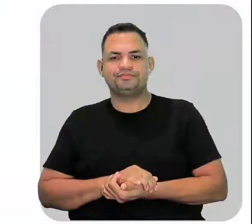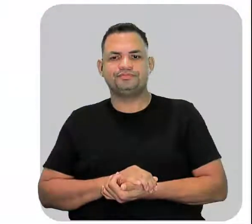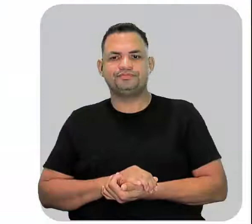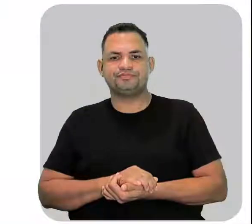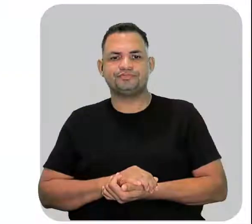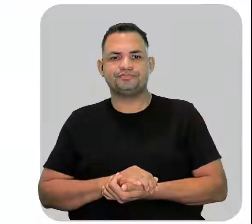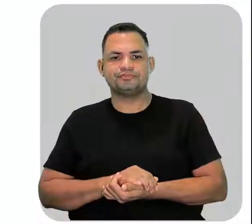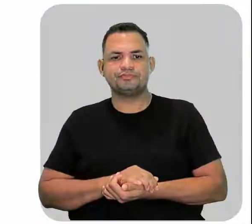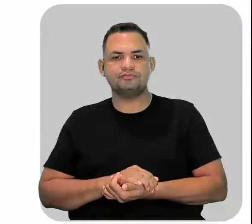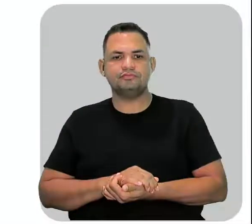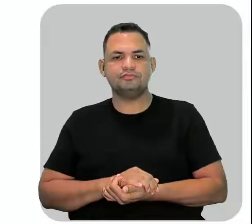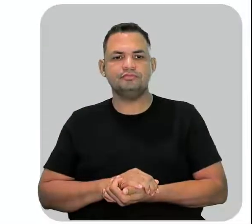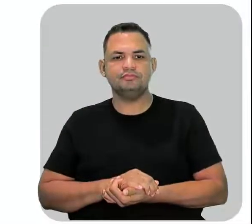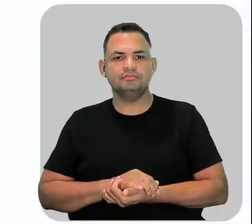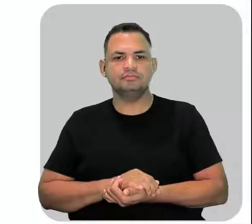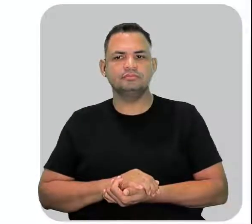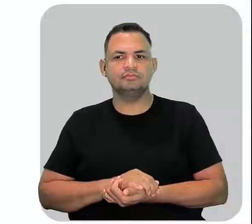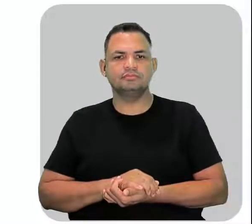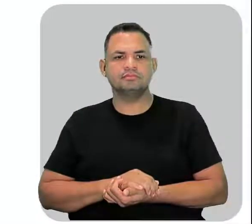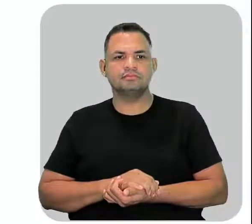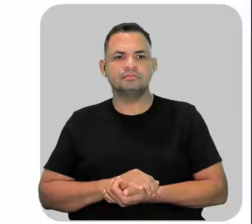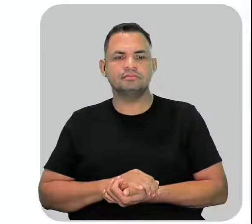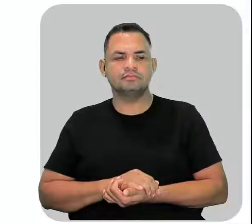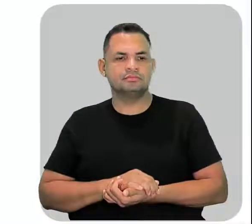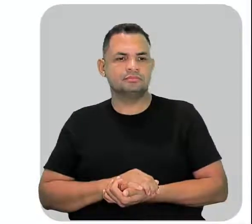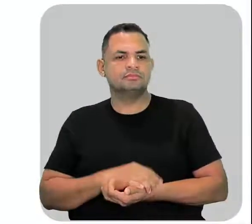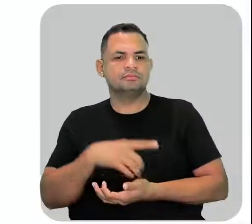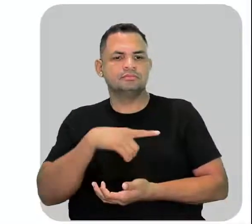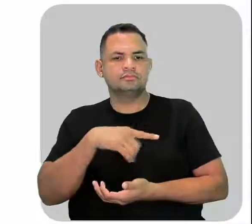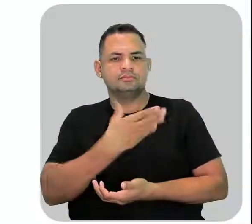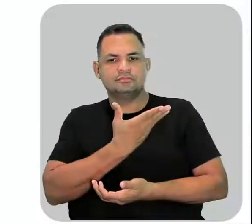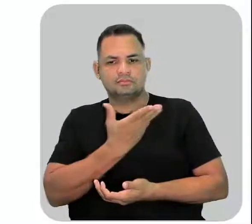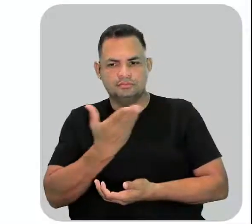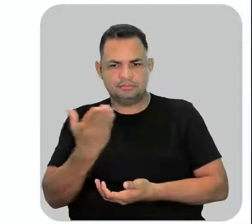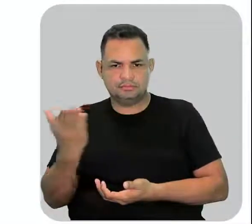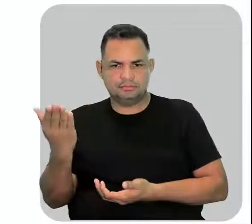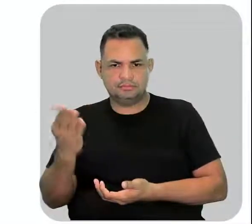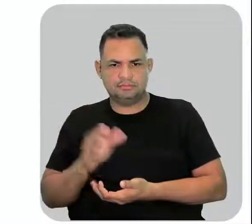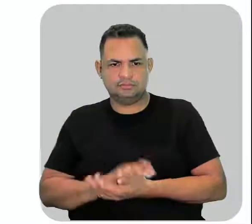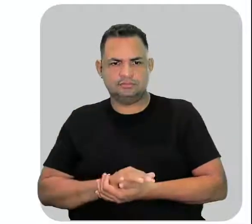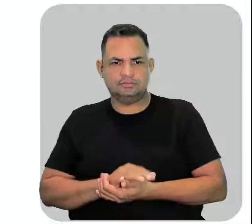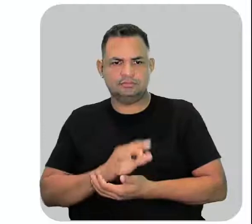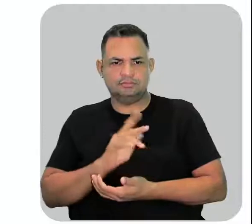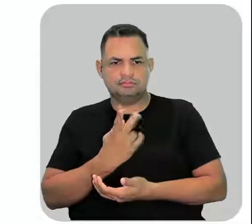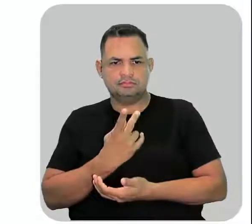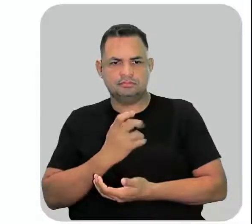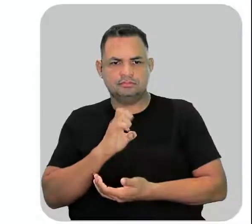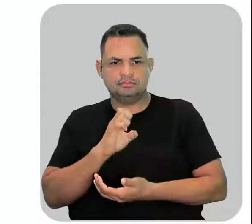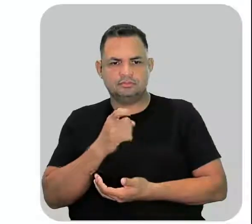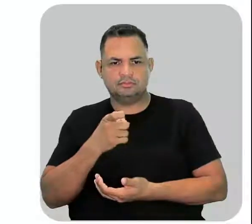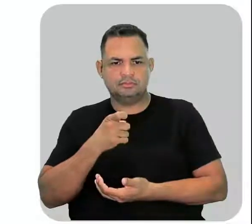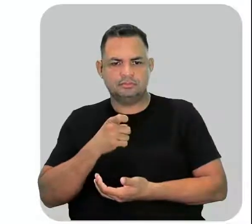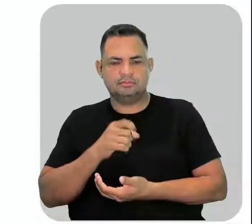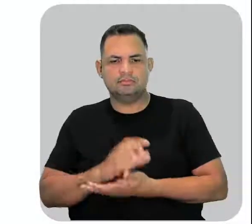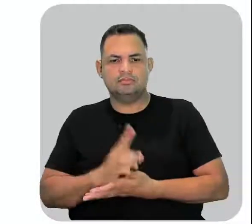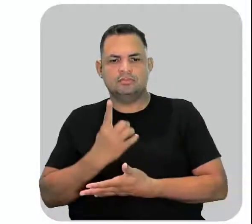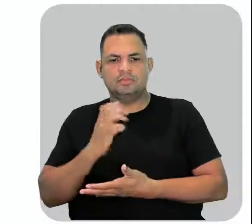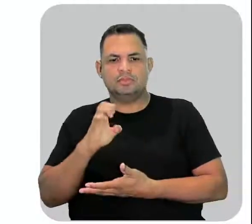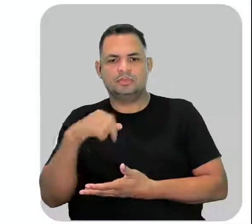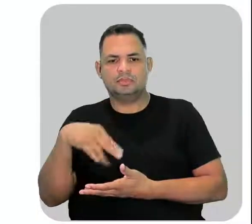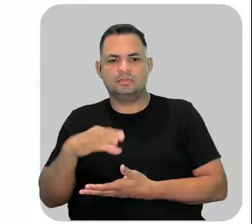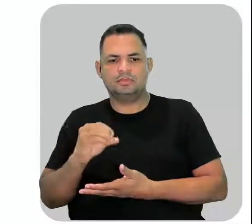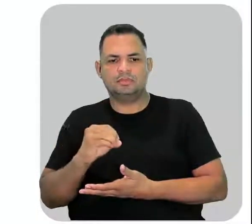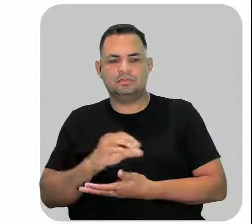Markovnikov. Vamos observar aqui, ó. Aqui nós temos o X1N, tem 6 átomos